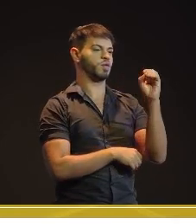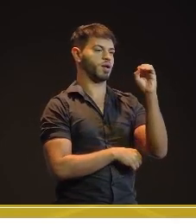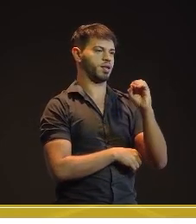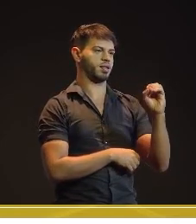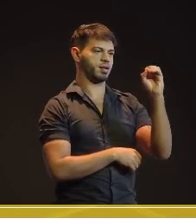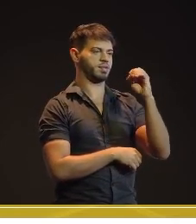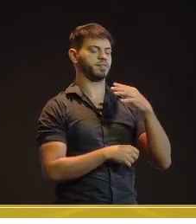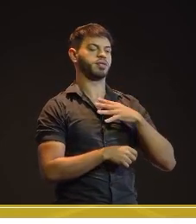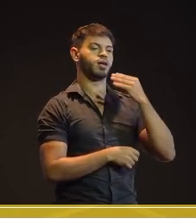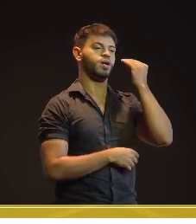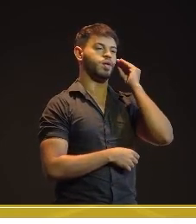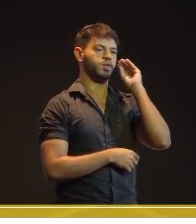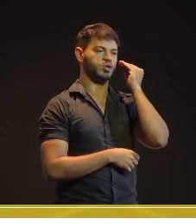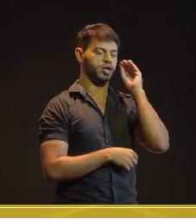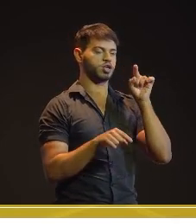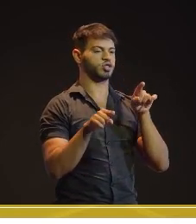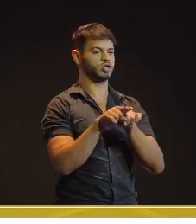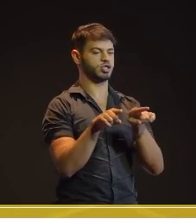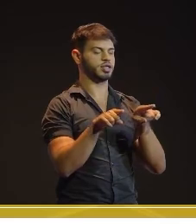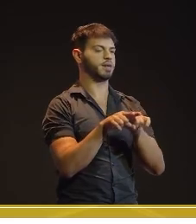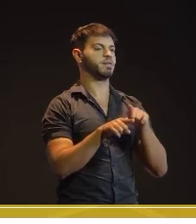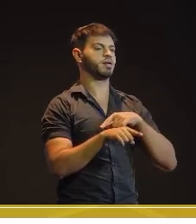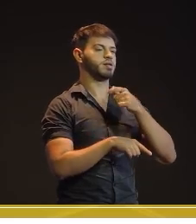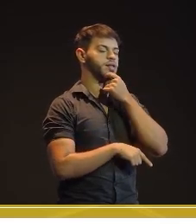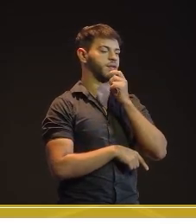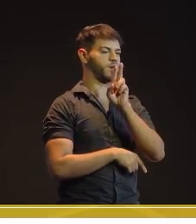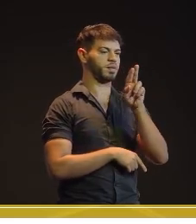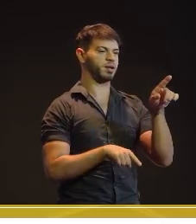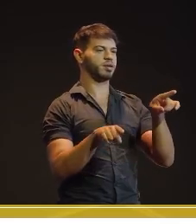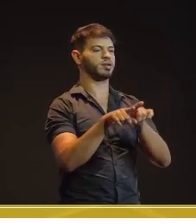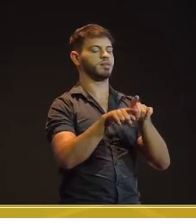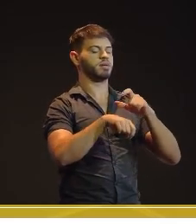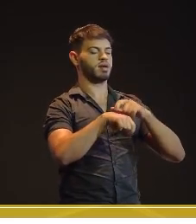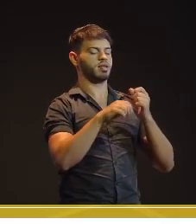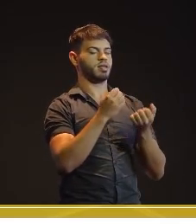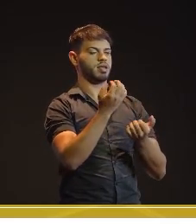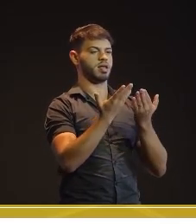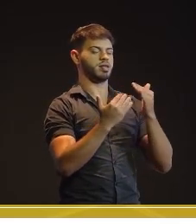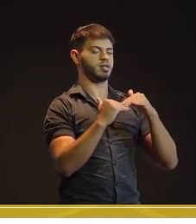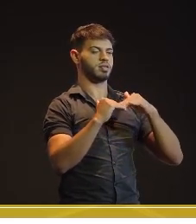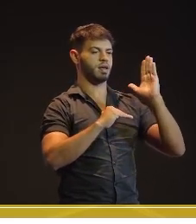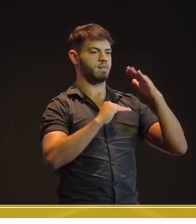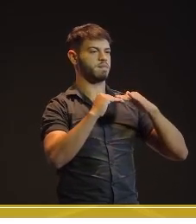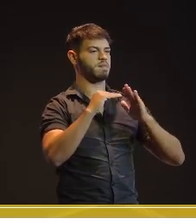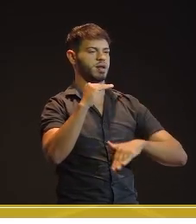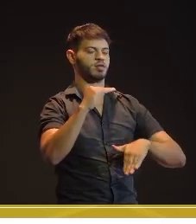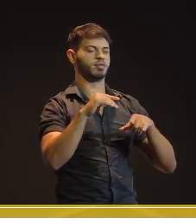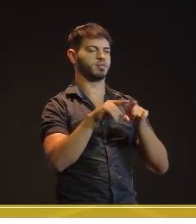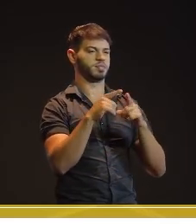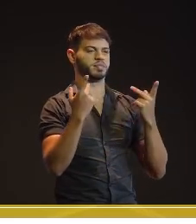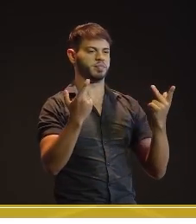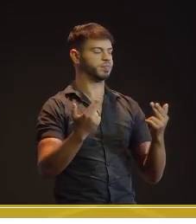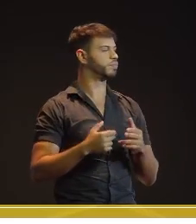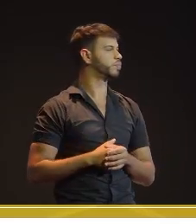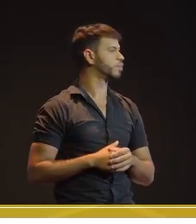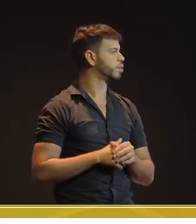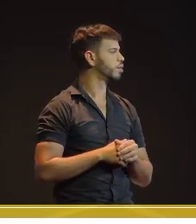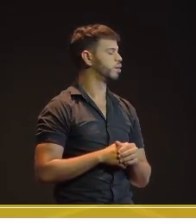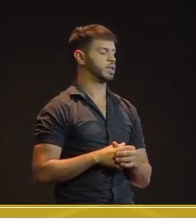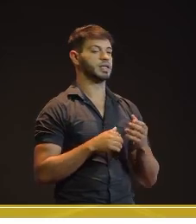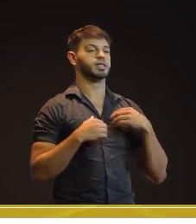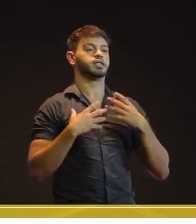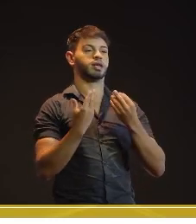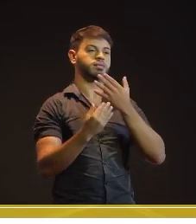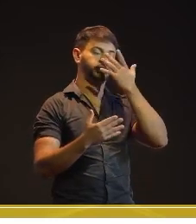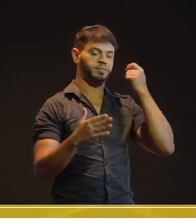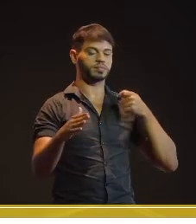Exijam os testes de derating e de desclassificação de temperatura. A gente sofre com microinversor, mas inversor grande é a mesma coisa. Tem muitos